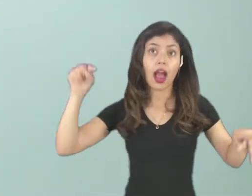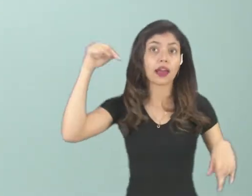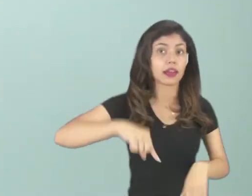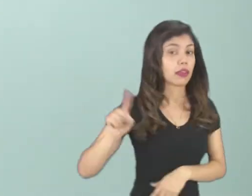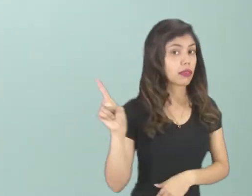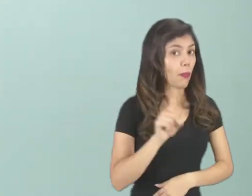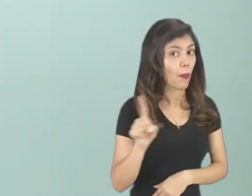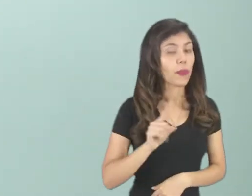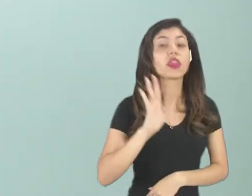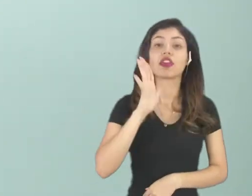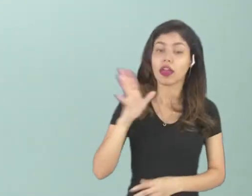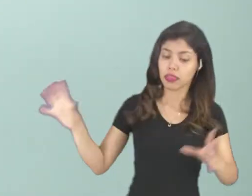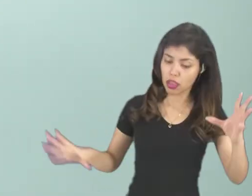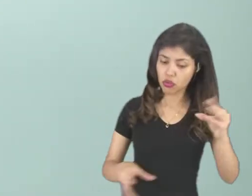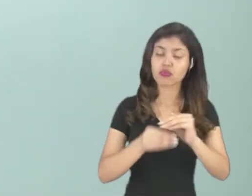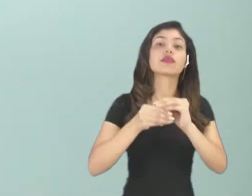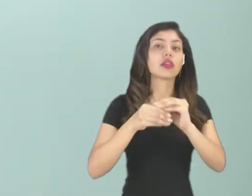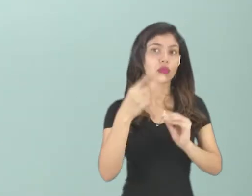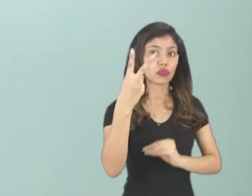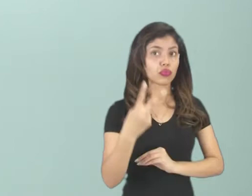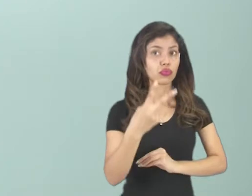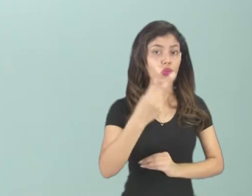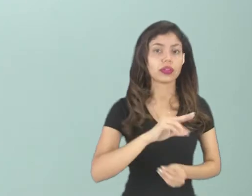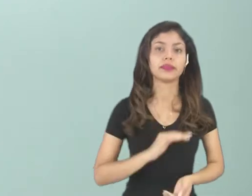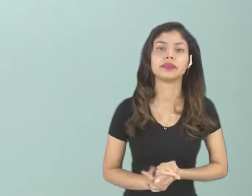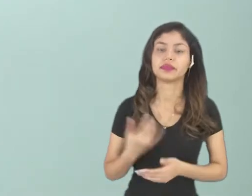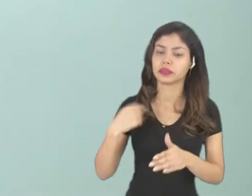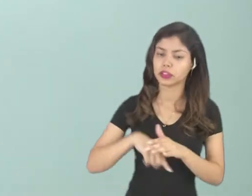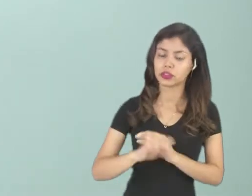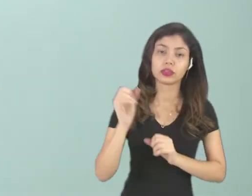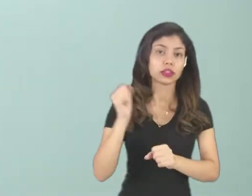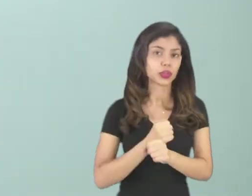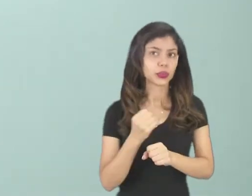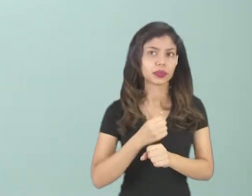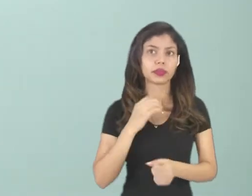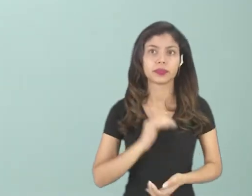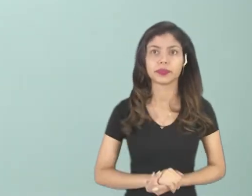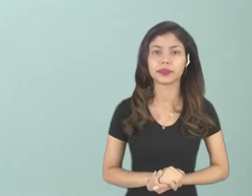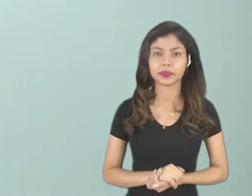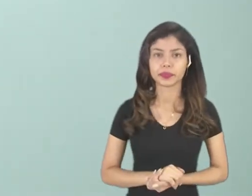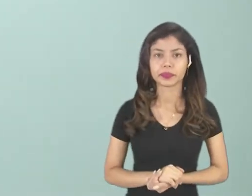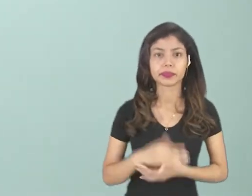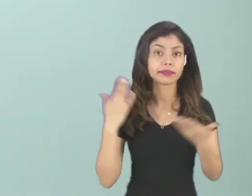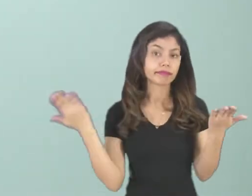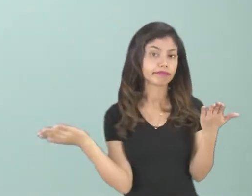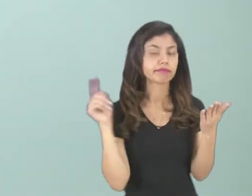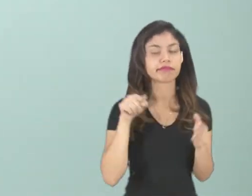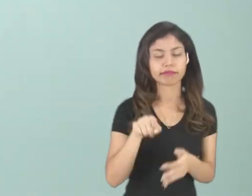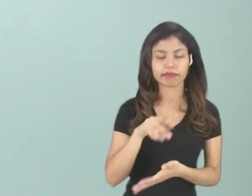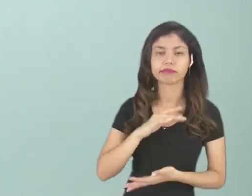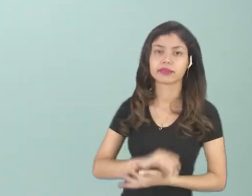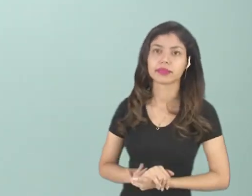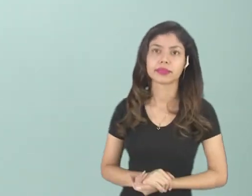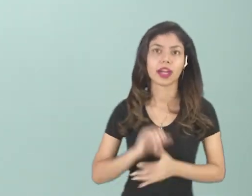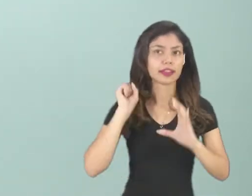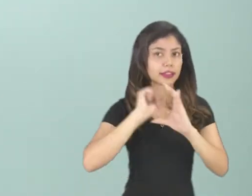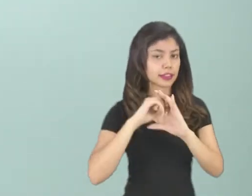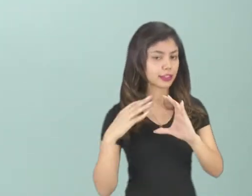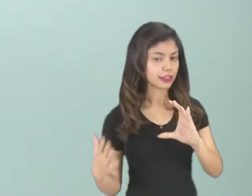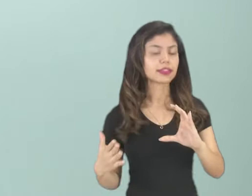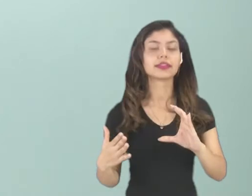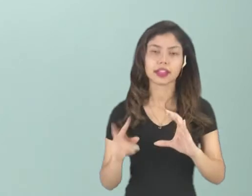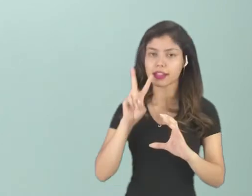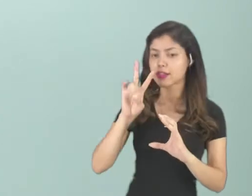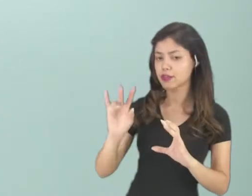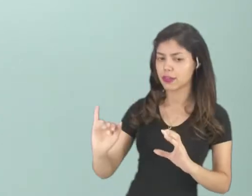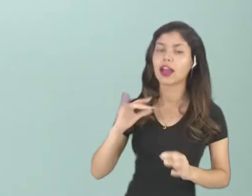não, aqui já tem uma junção desses dois dentro das obras, tá bom? Então é isso, são essas características aí